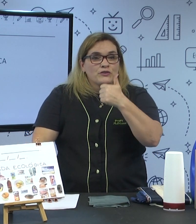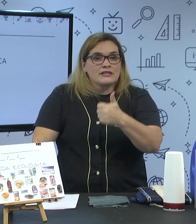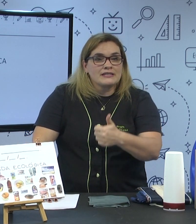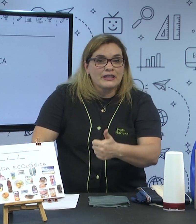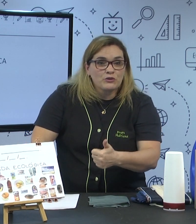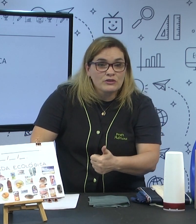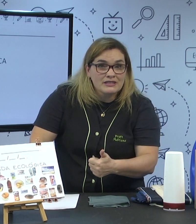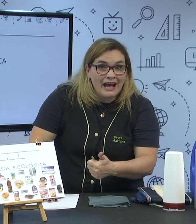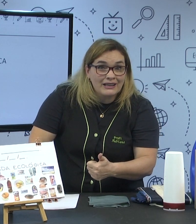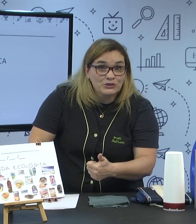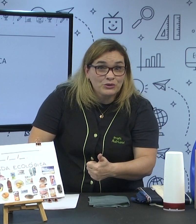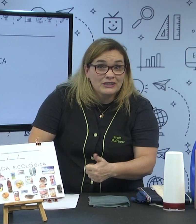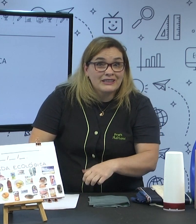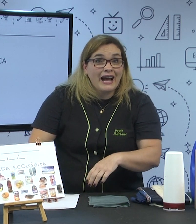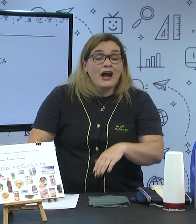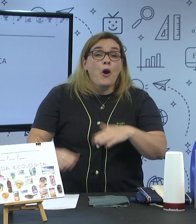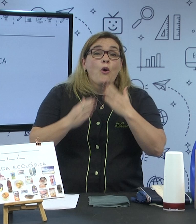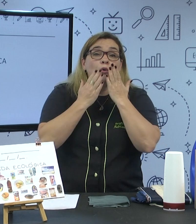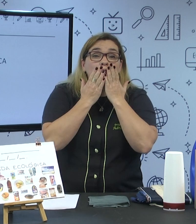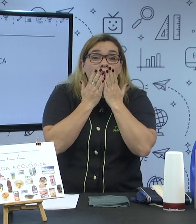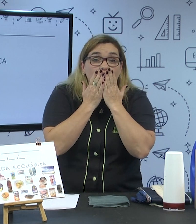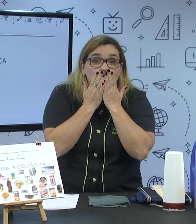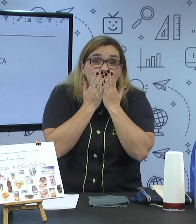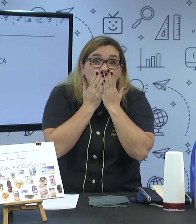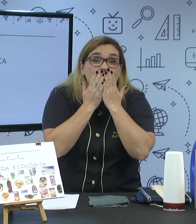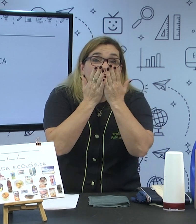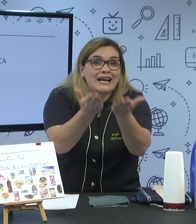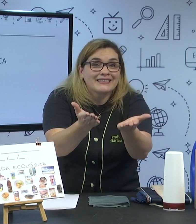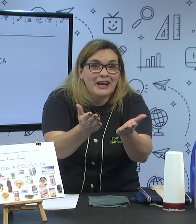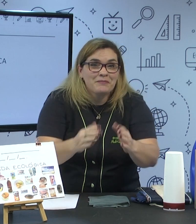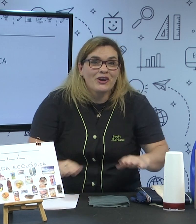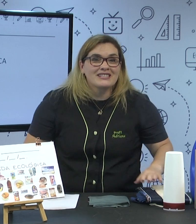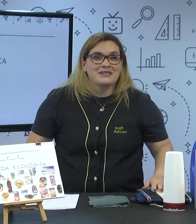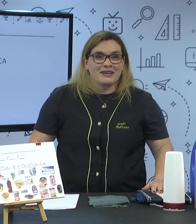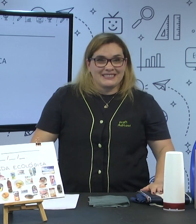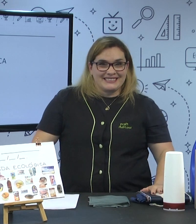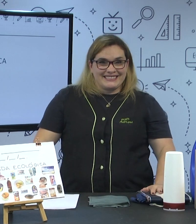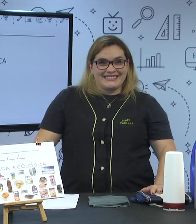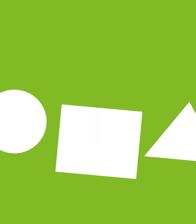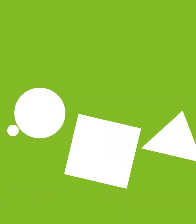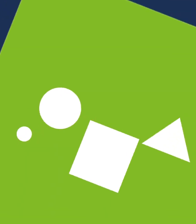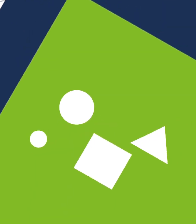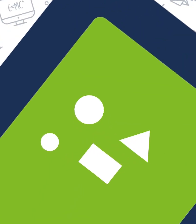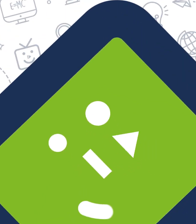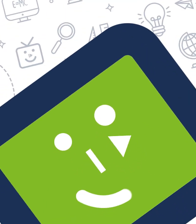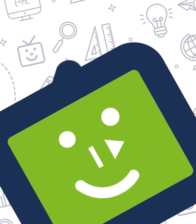Espero que vocês tenham gostado, tá? Um beijo e até a próxima!